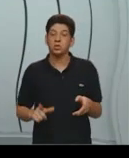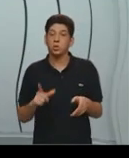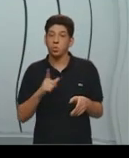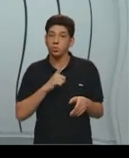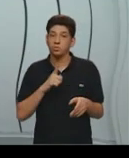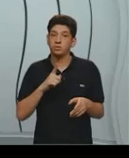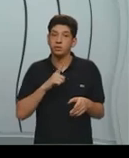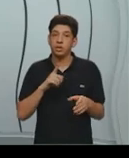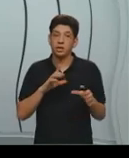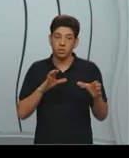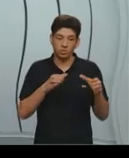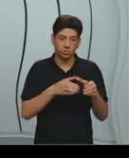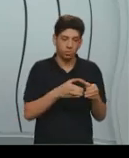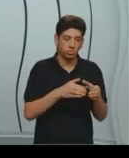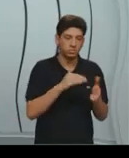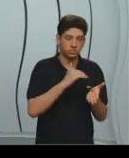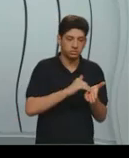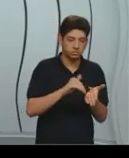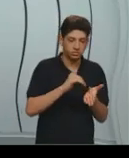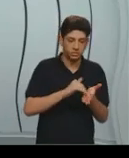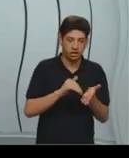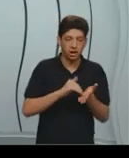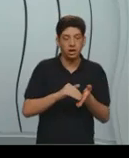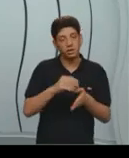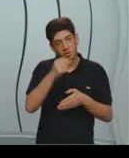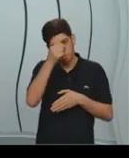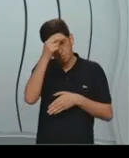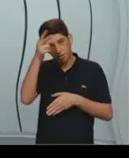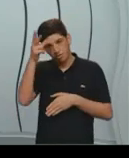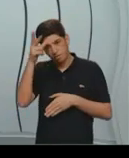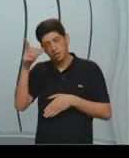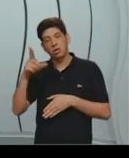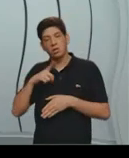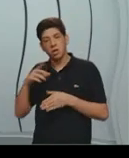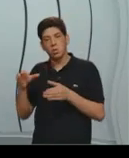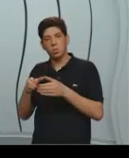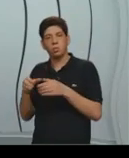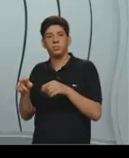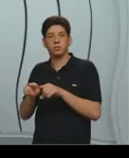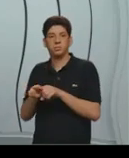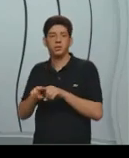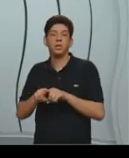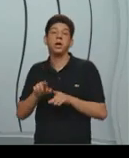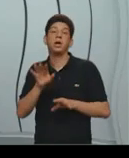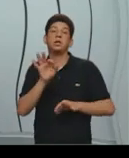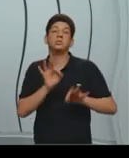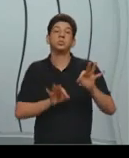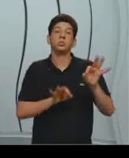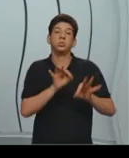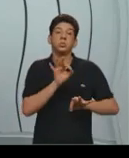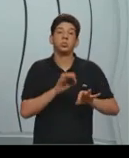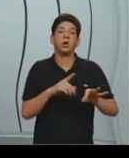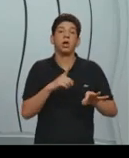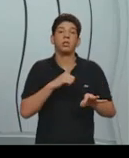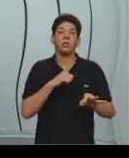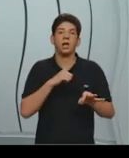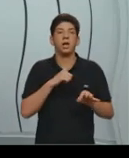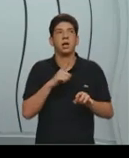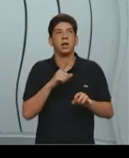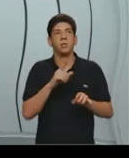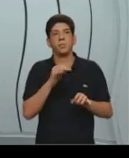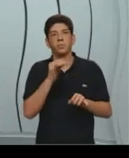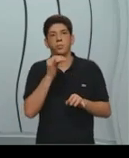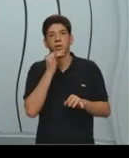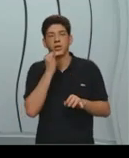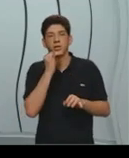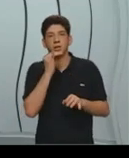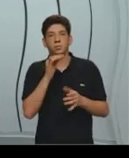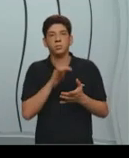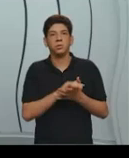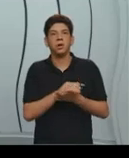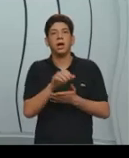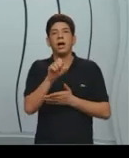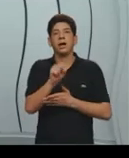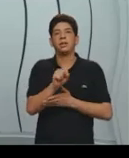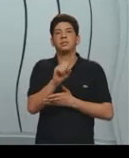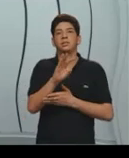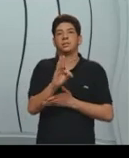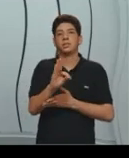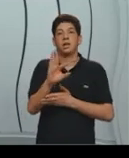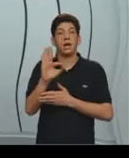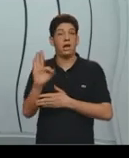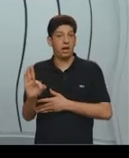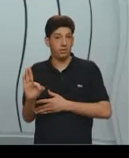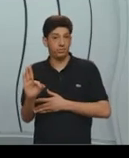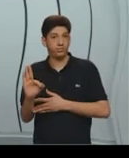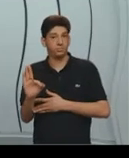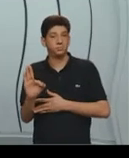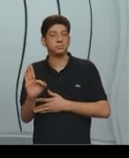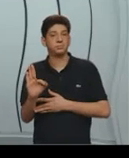de secretários, e o prefeito é a mesma coisa. Juízes também tem o âmbito nacional, o mais famoso, que é o Supremo Tribunal Federal,